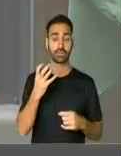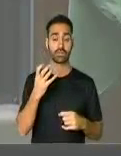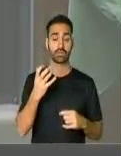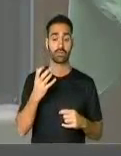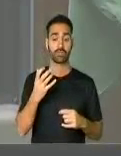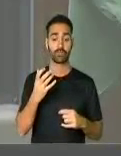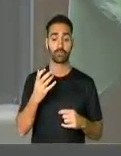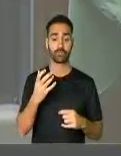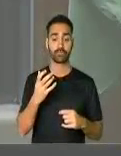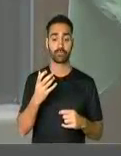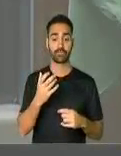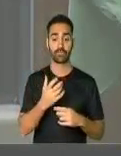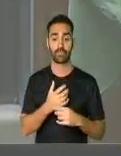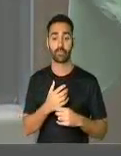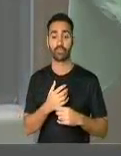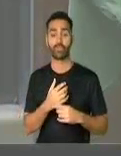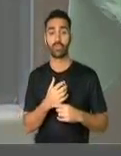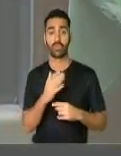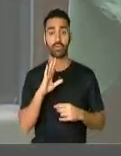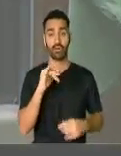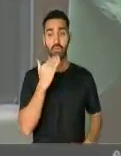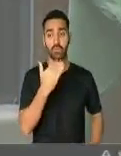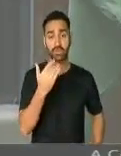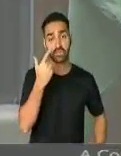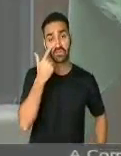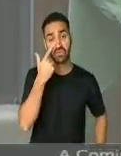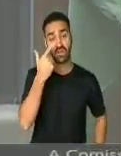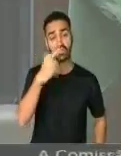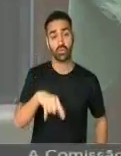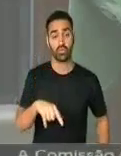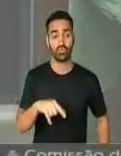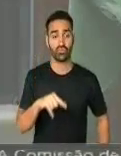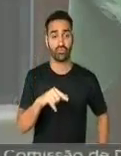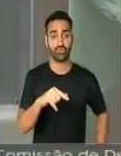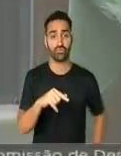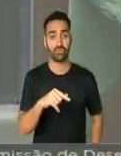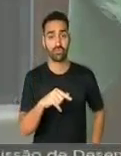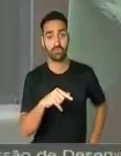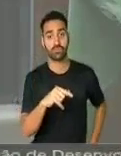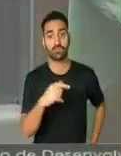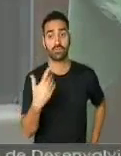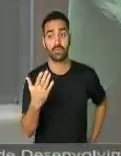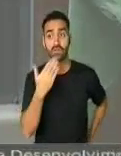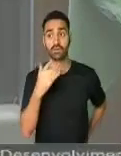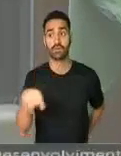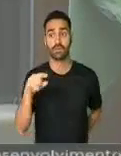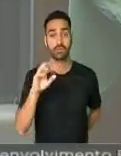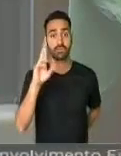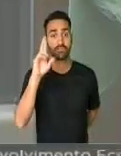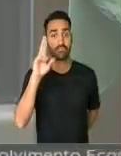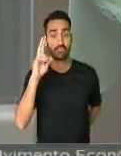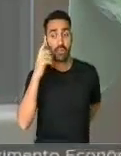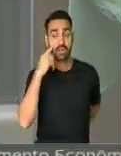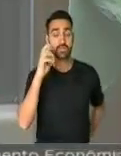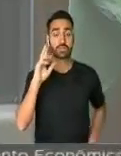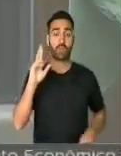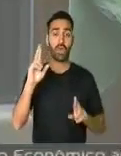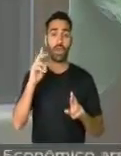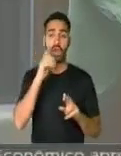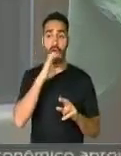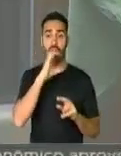tenhamos eh pedido de vista e aquela expectativa que se torna em torno do julgamento que